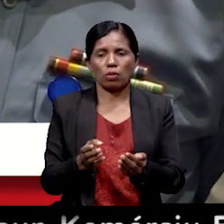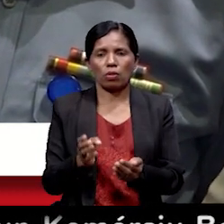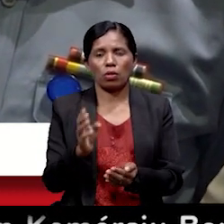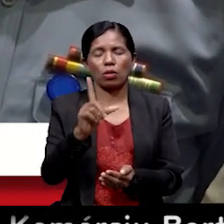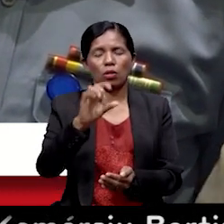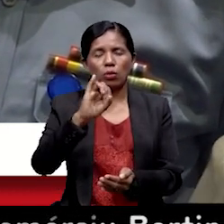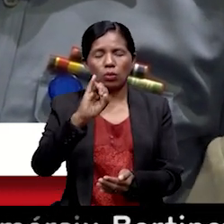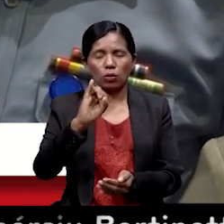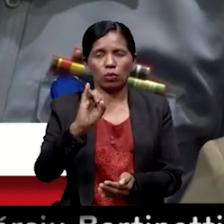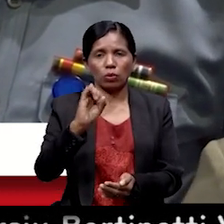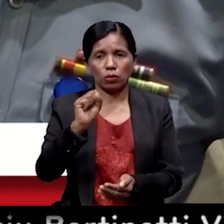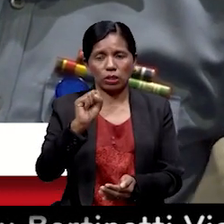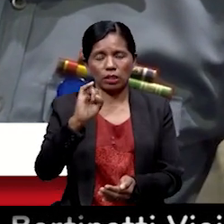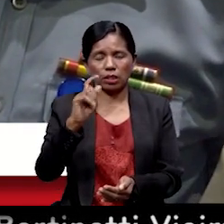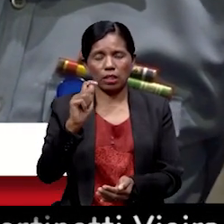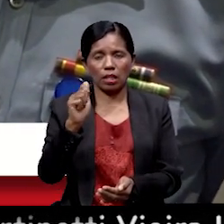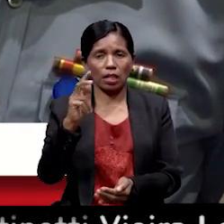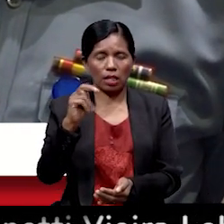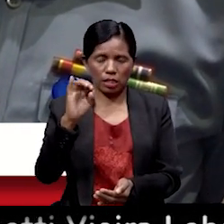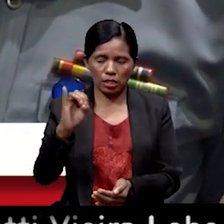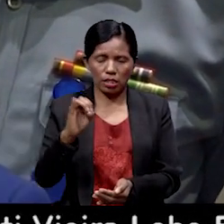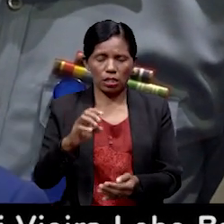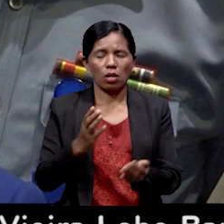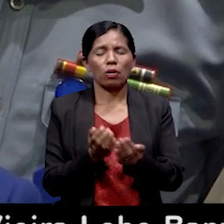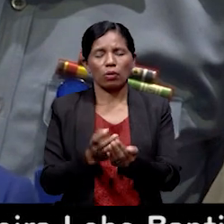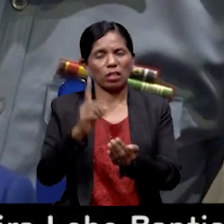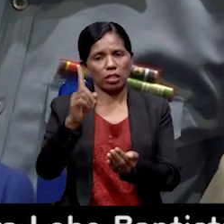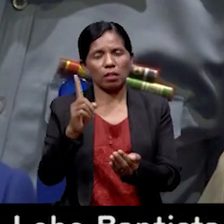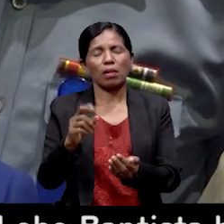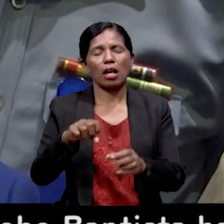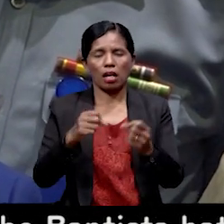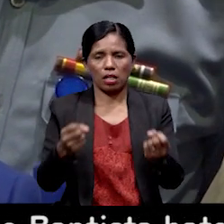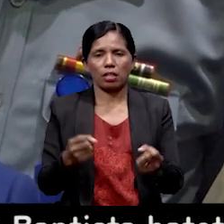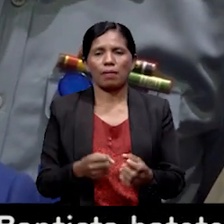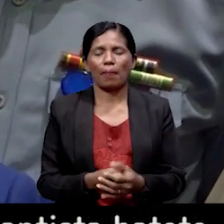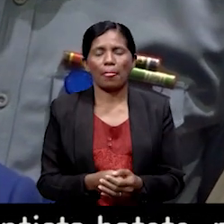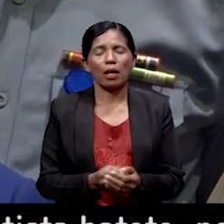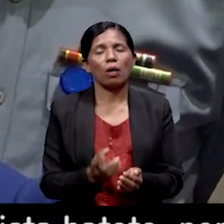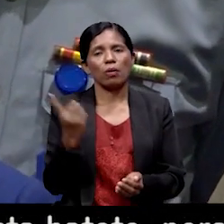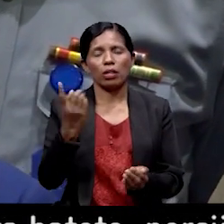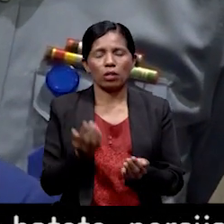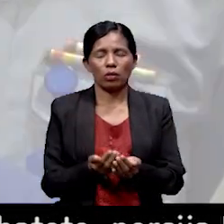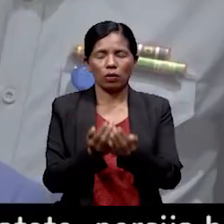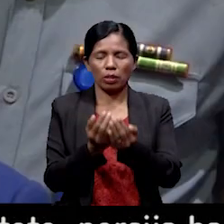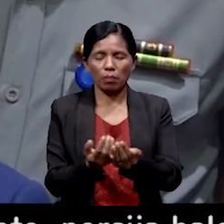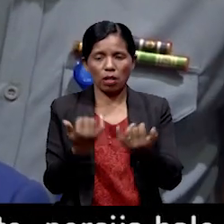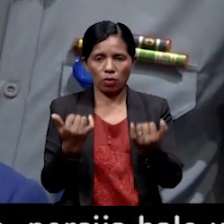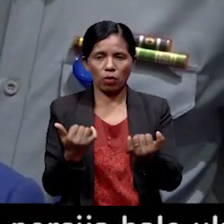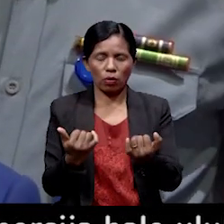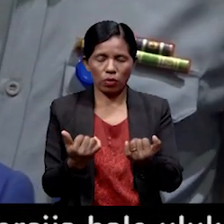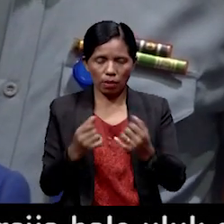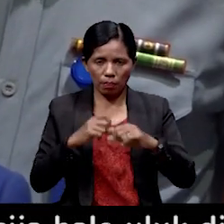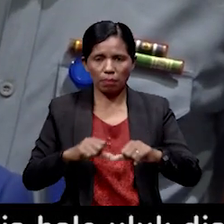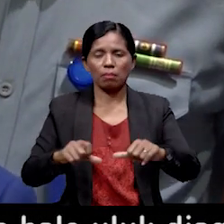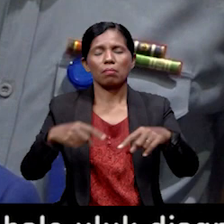ro kairala ro serseluk mas hanasing tatena atela pertanto so ida det ki kida det maka mb ida det maka halo prasa nagor kuase ro serne